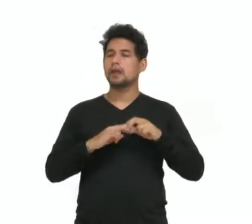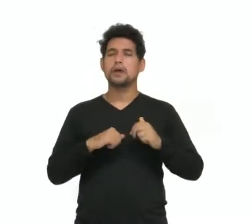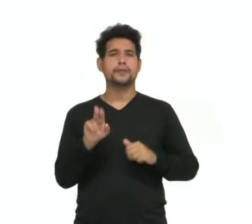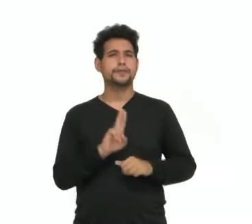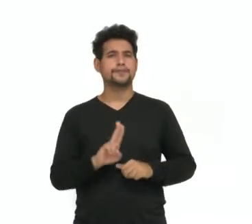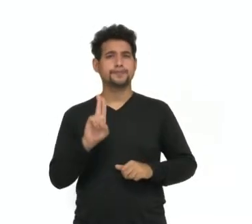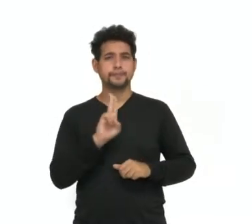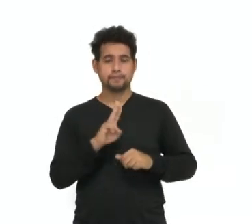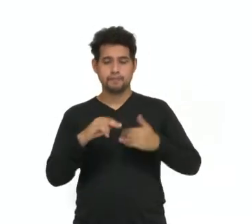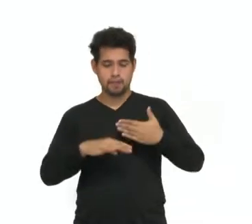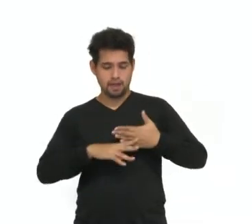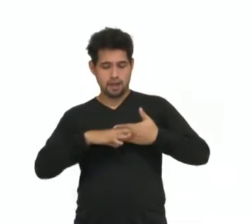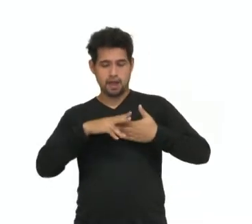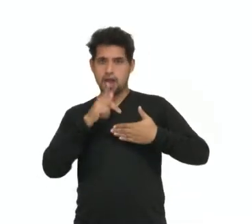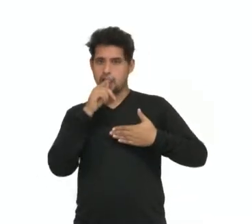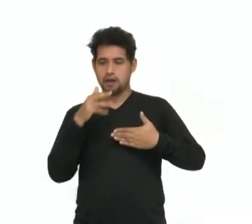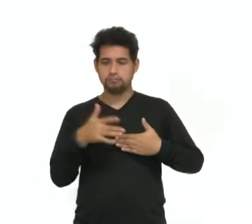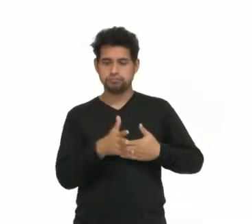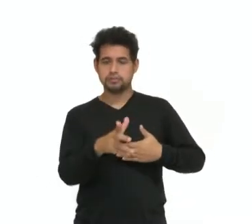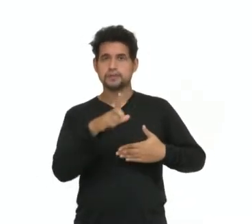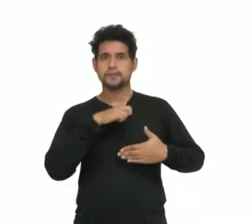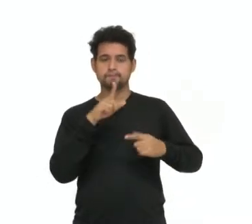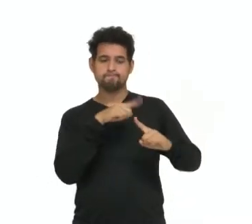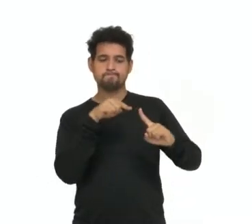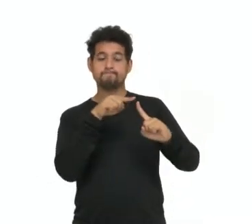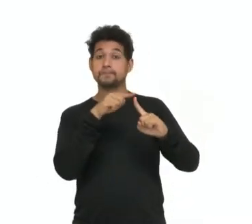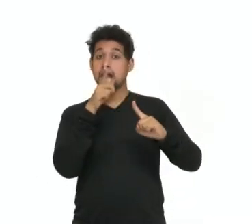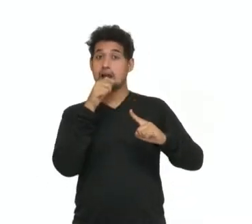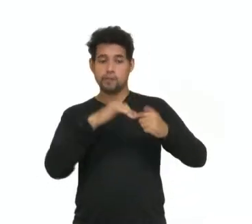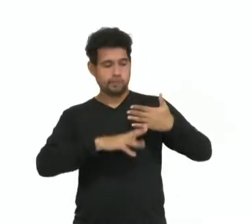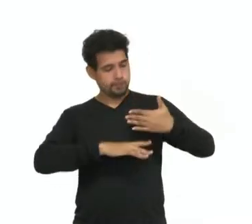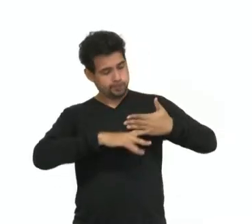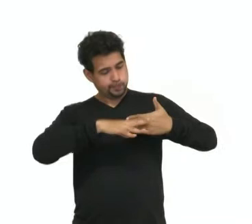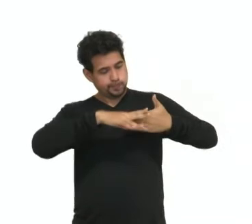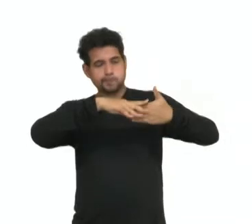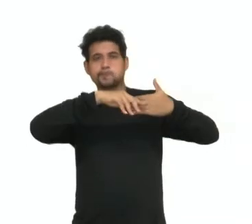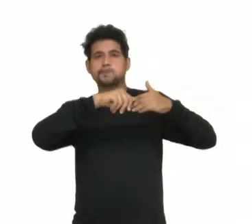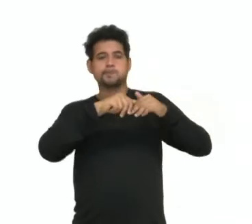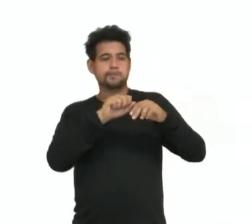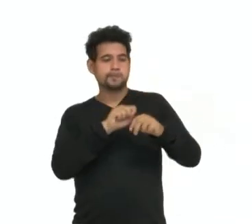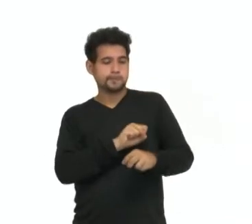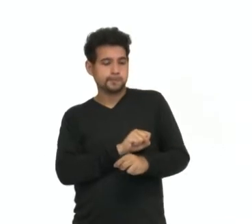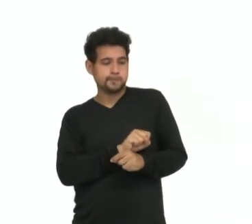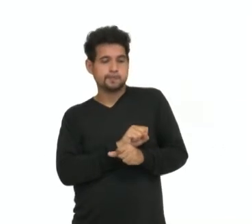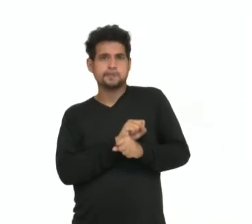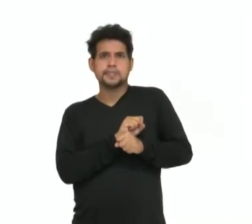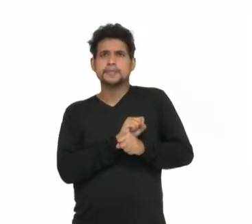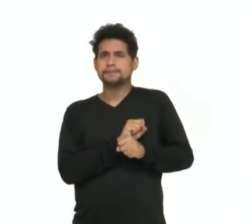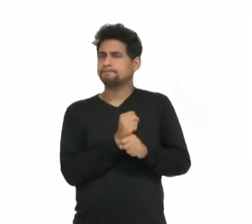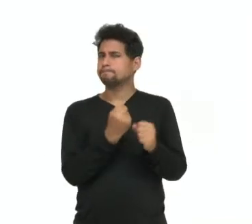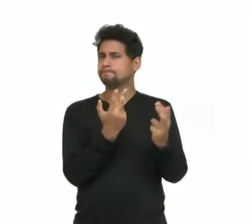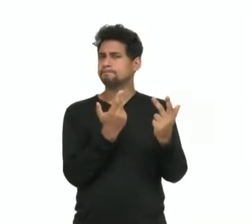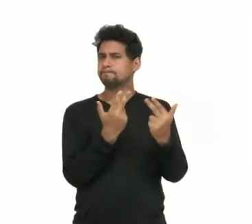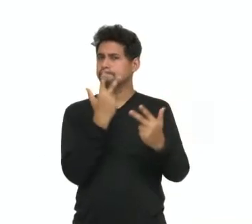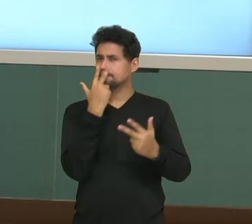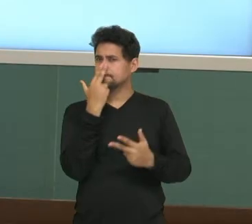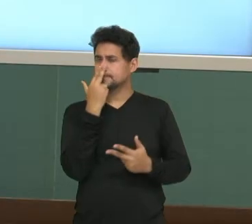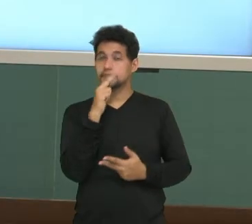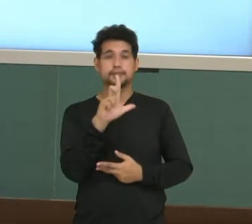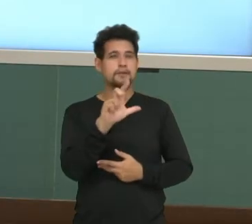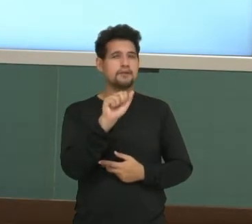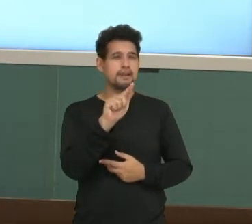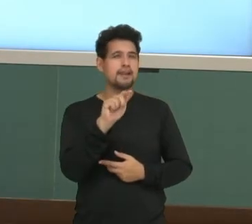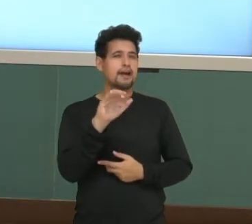construídas barragens em rios com o objetivo de represar a água, formando um reservatório muito semelhante a um lago.